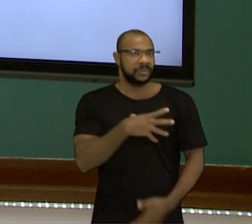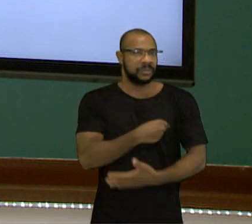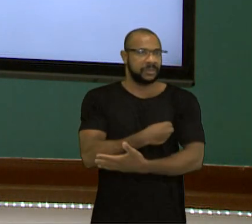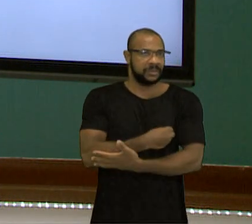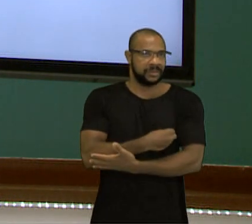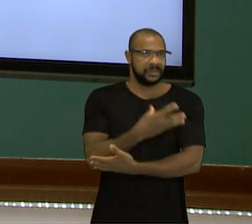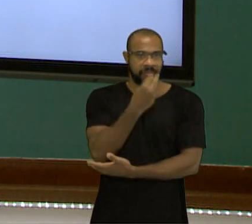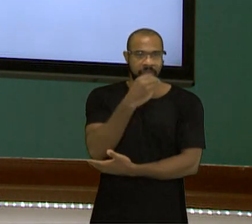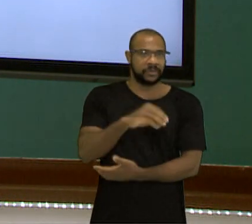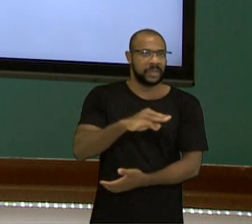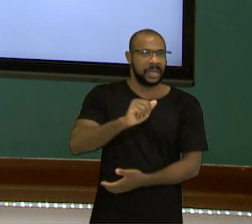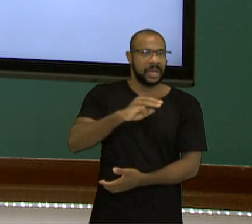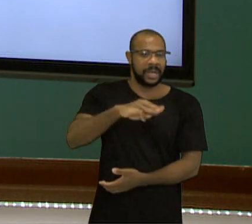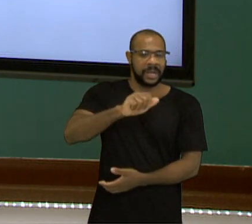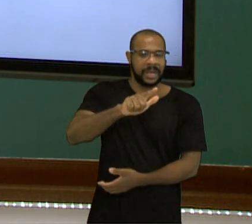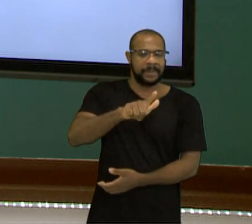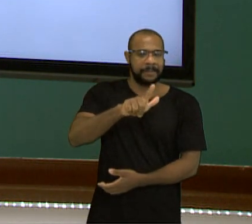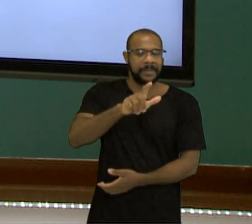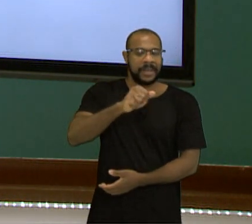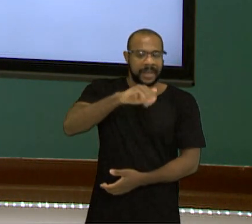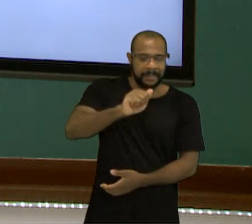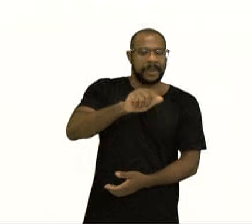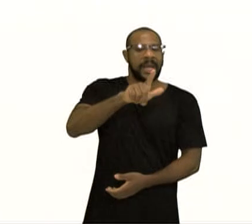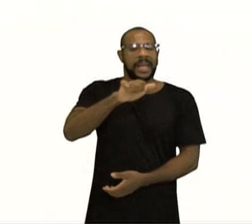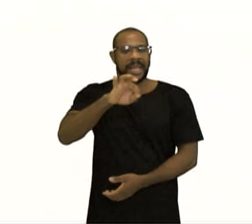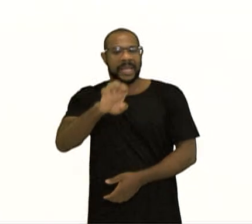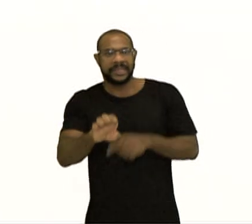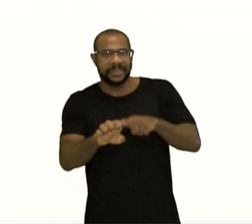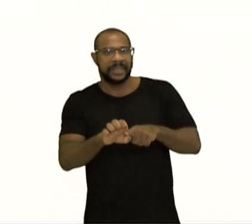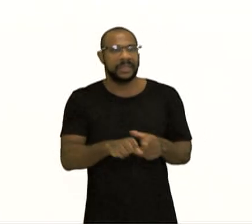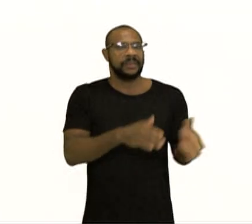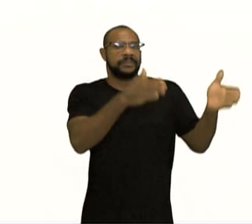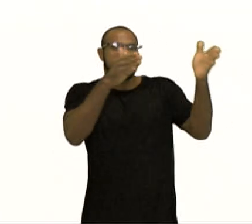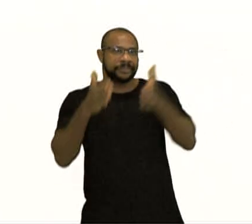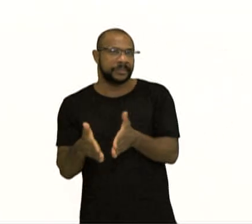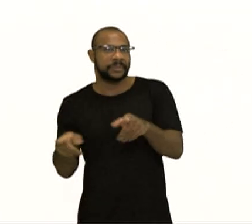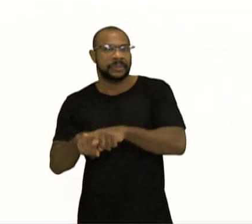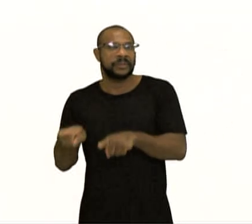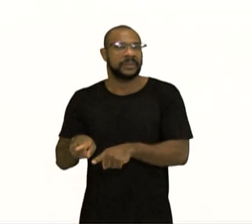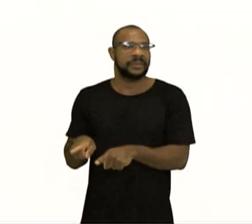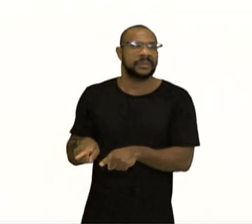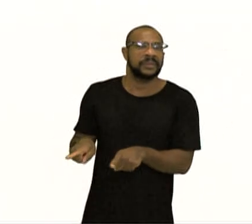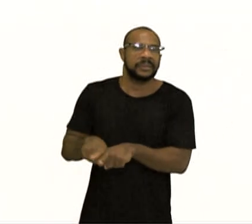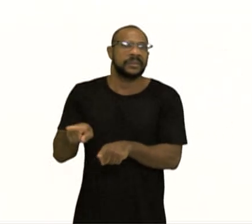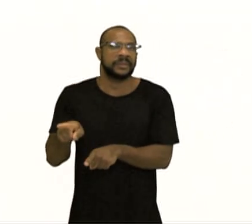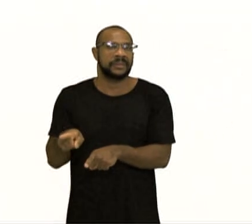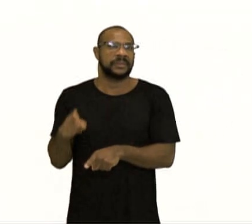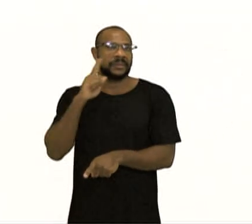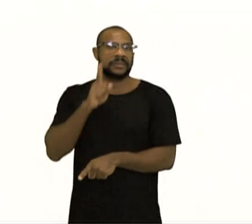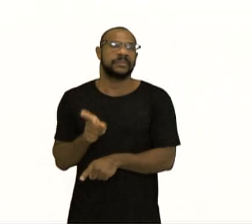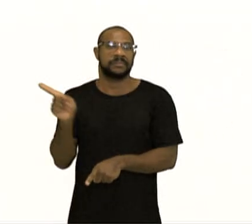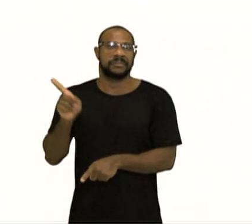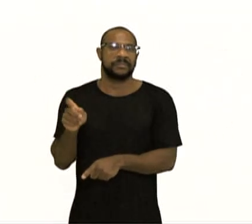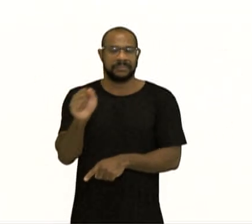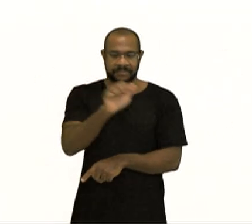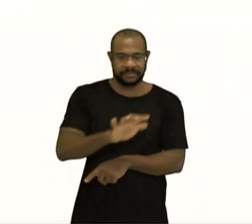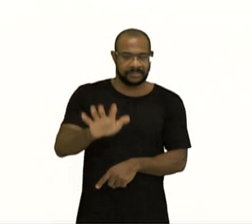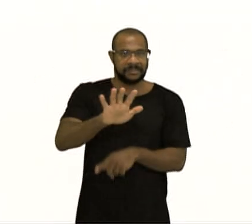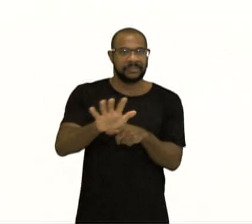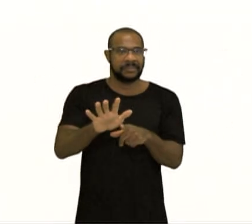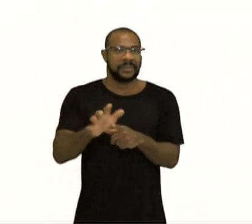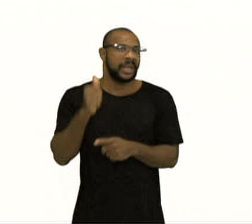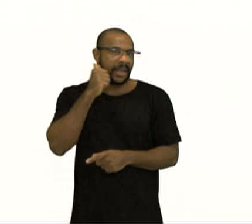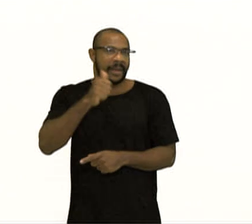ama de leite que a gente viu no início da nossa aula, né, com o menino em Pernambuco. E aqui eu tenho uma reprodução da